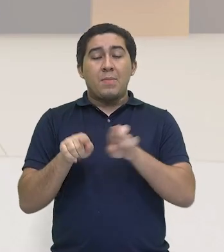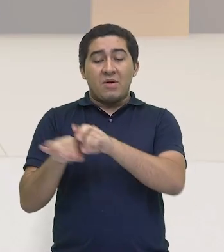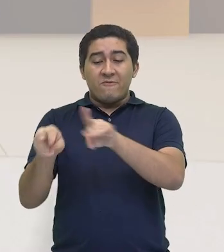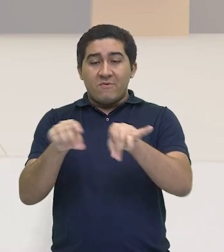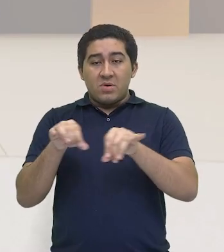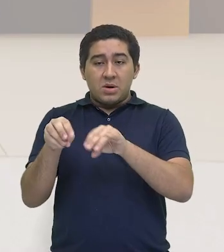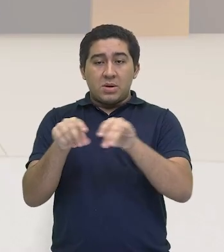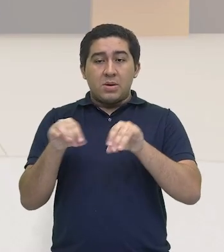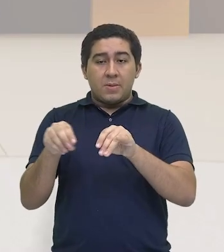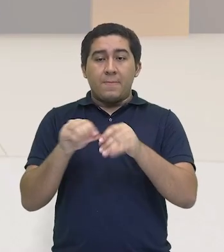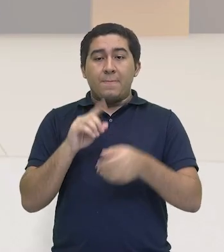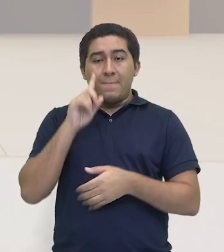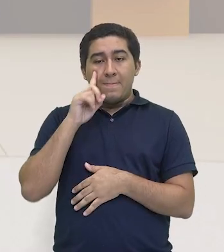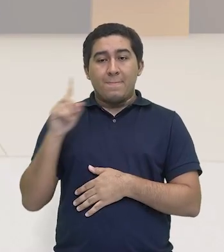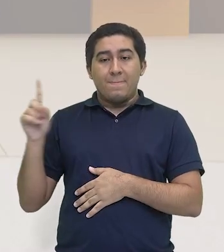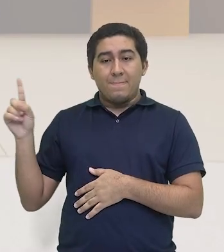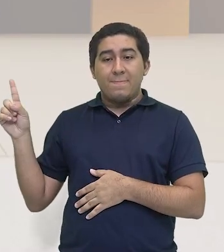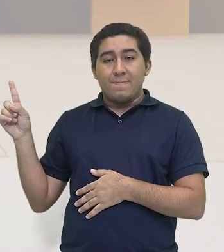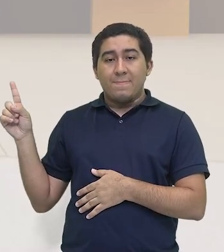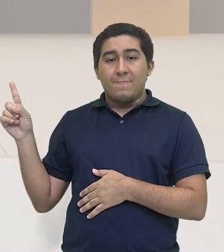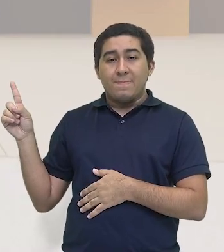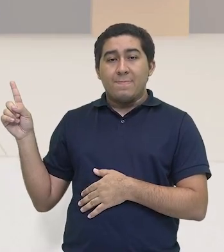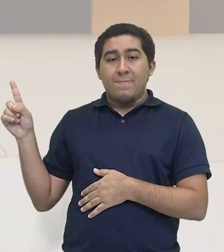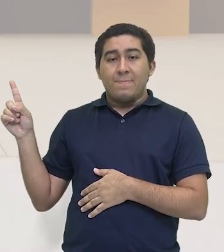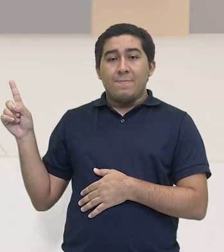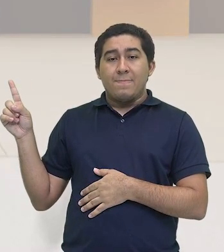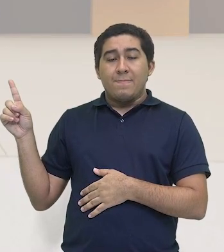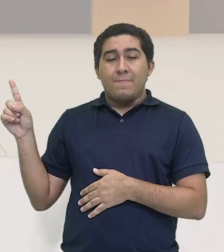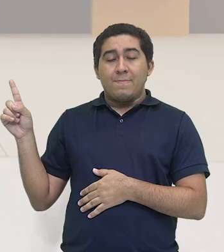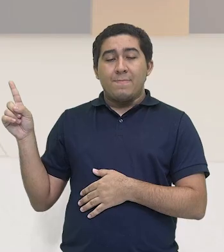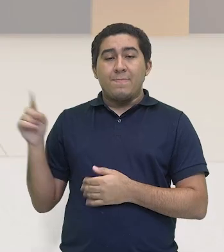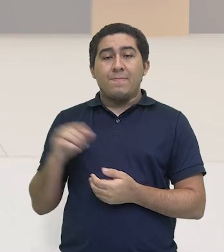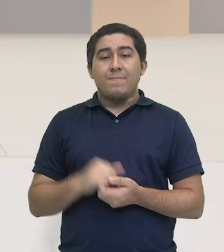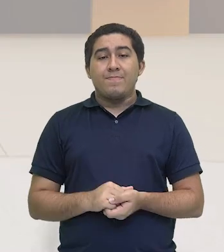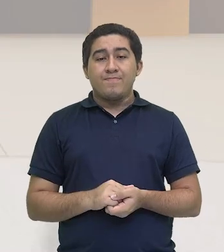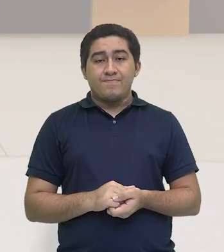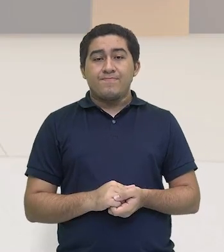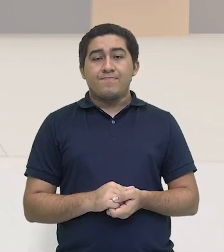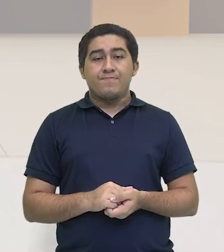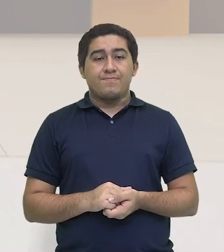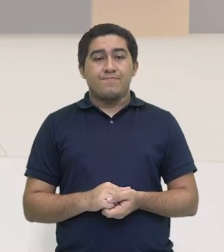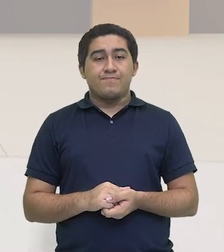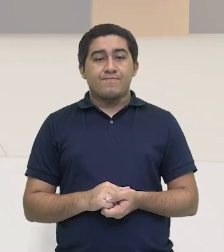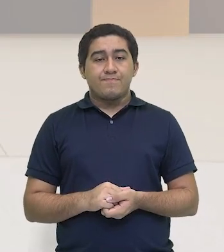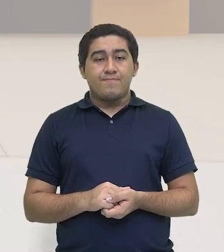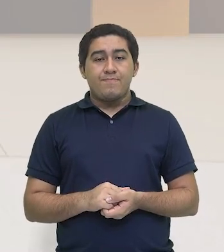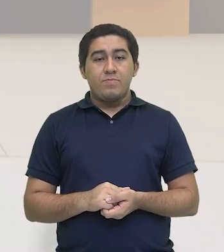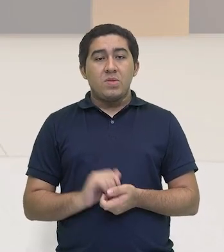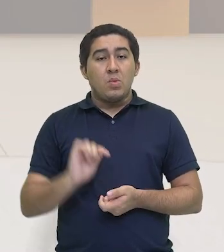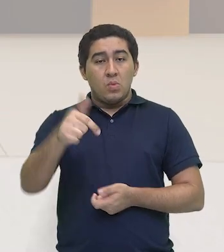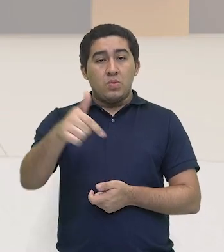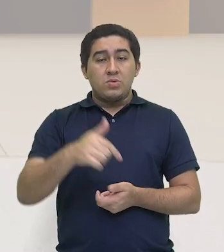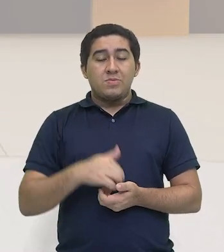inglês, né? Pulp and Flour Producer. Perfeito. E temos mais um que é o